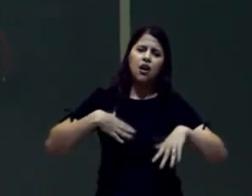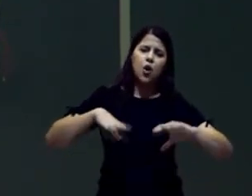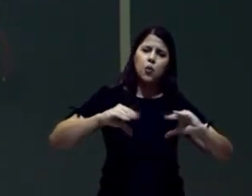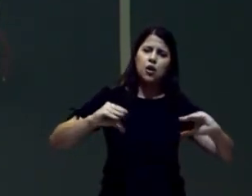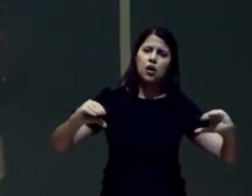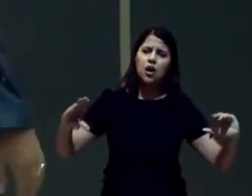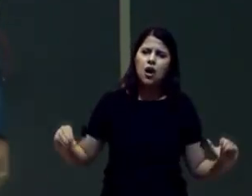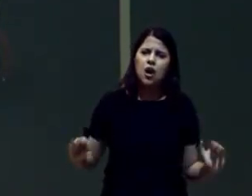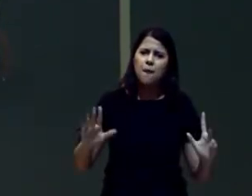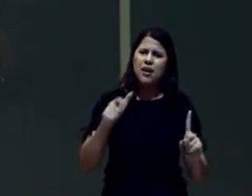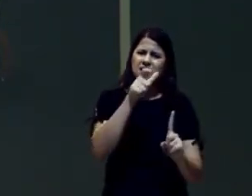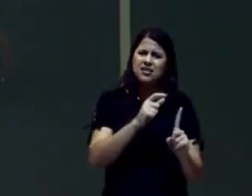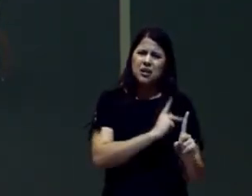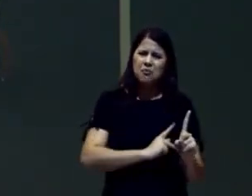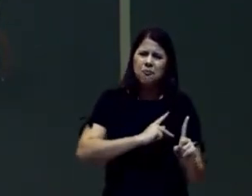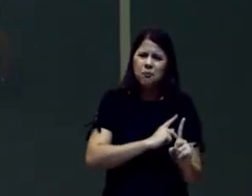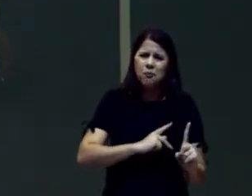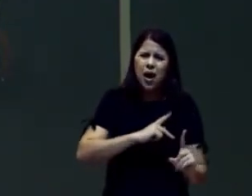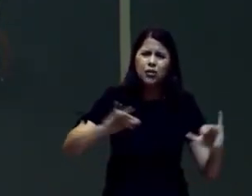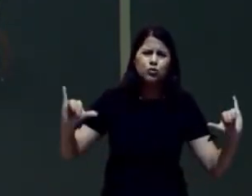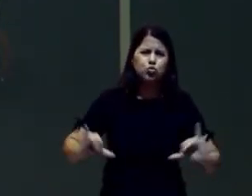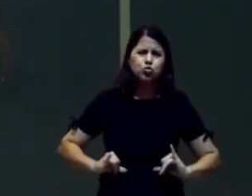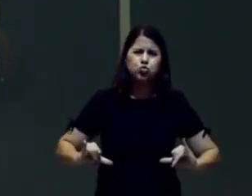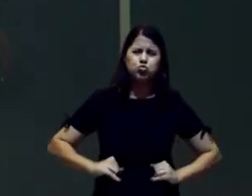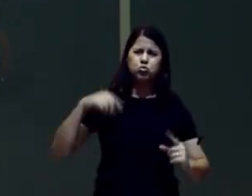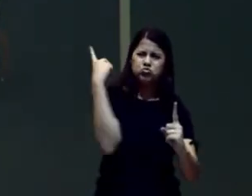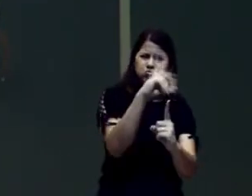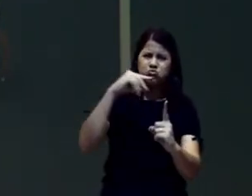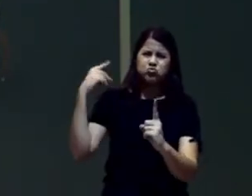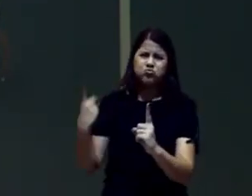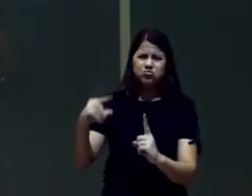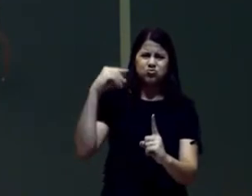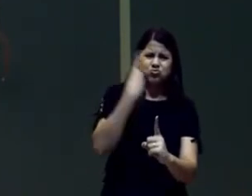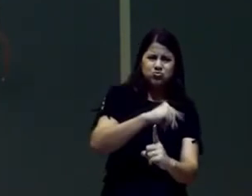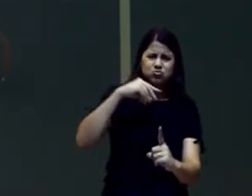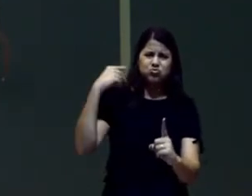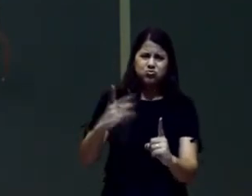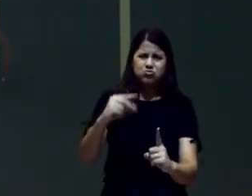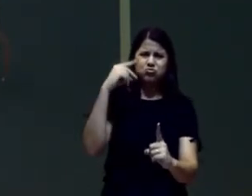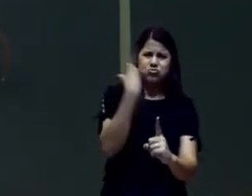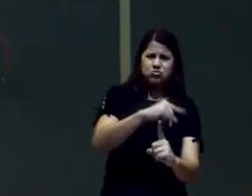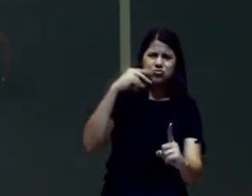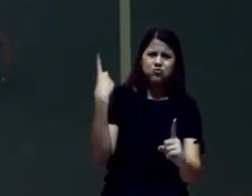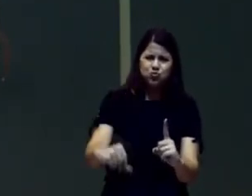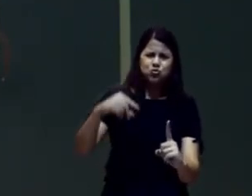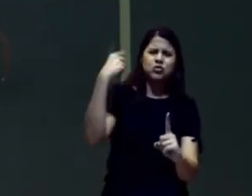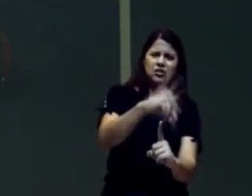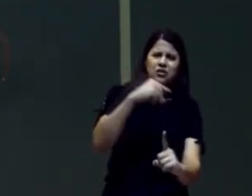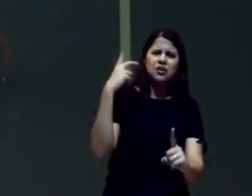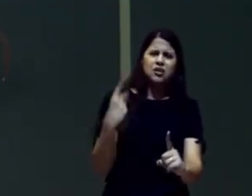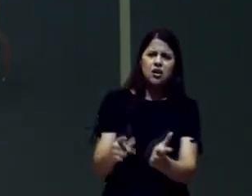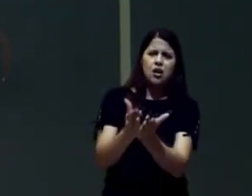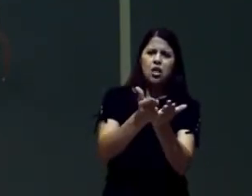quem chegou aos 60 depois de naufrágios, depois de 5 sessões de 40 chibatadas, depois